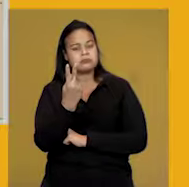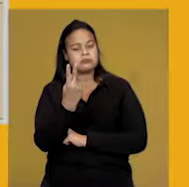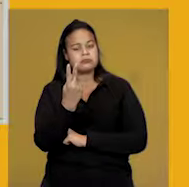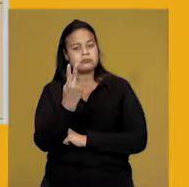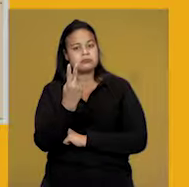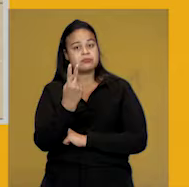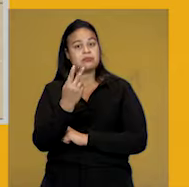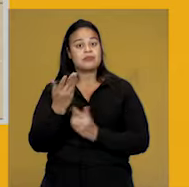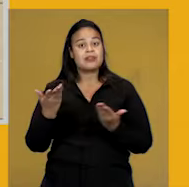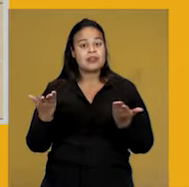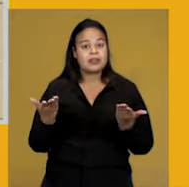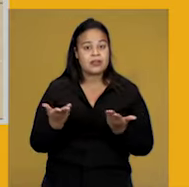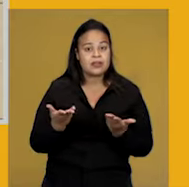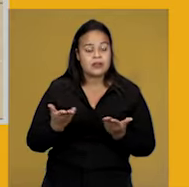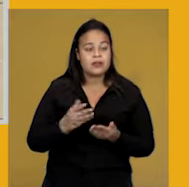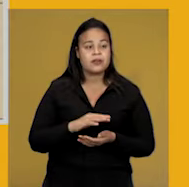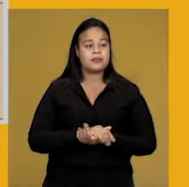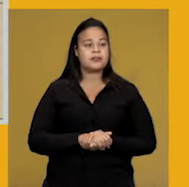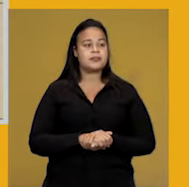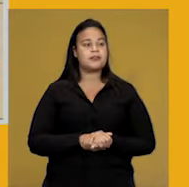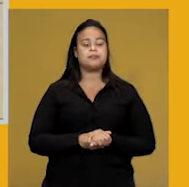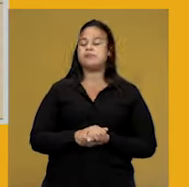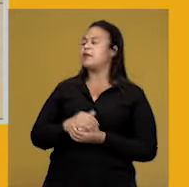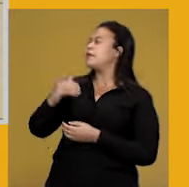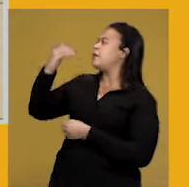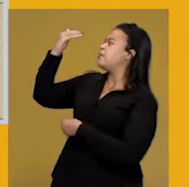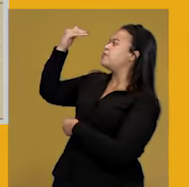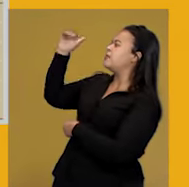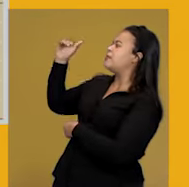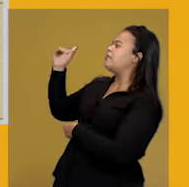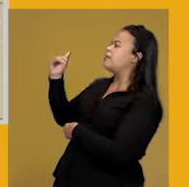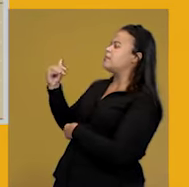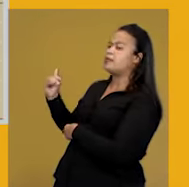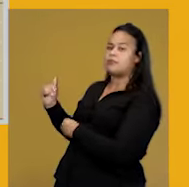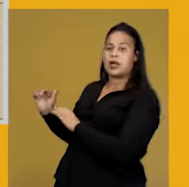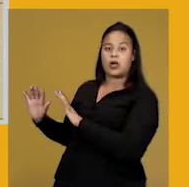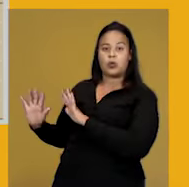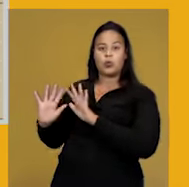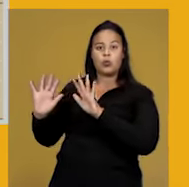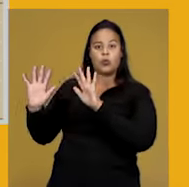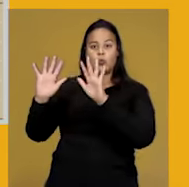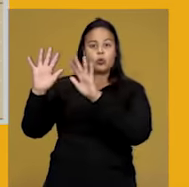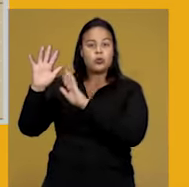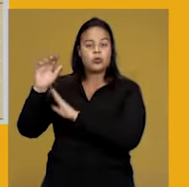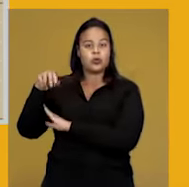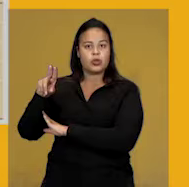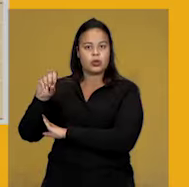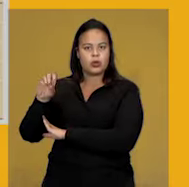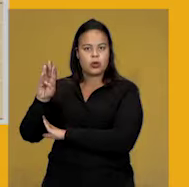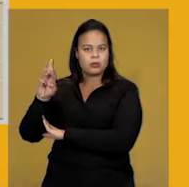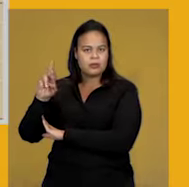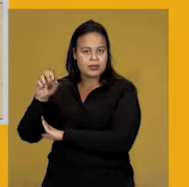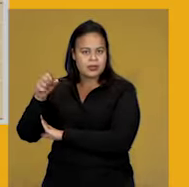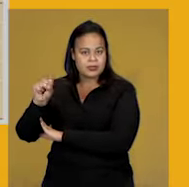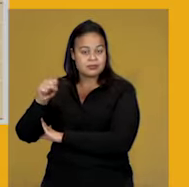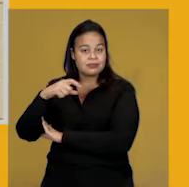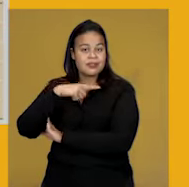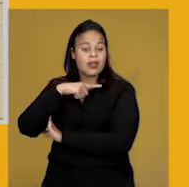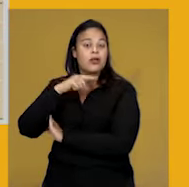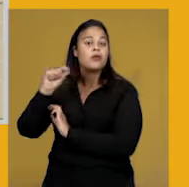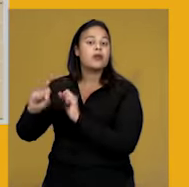Agora, o neônio, o argônio, o criptônio, os demais gases nobres, percebam que eles já têm 8 elétrons na última